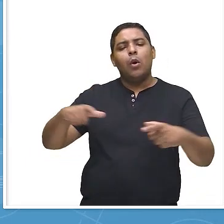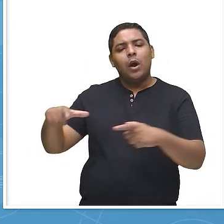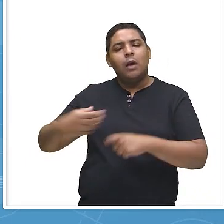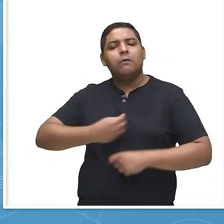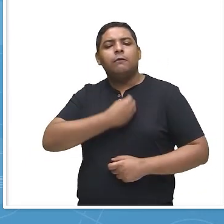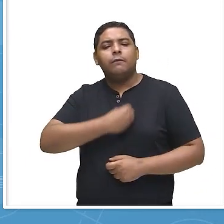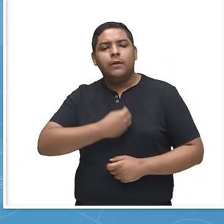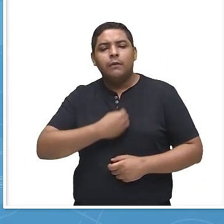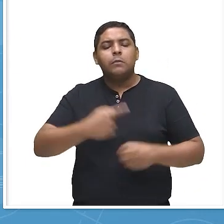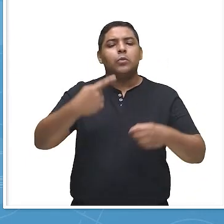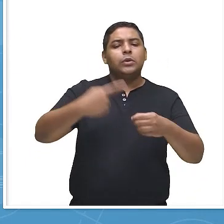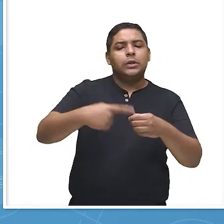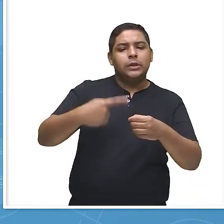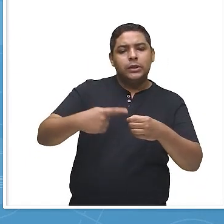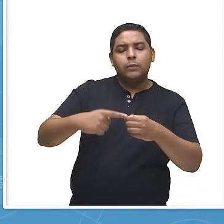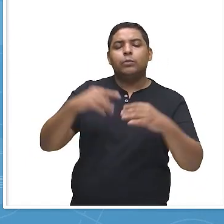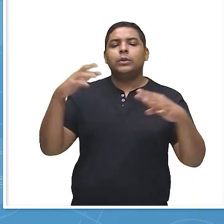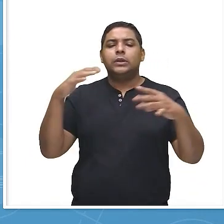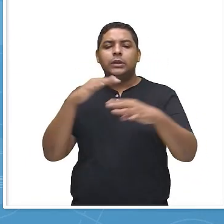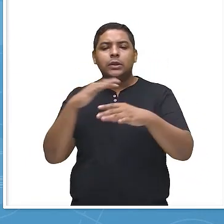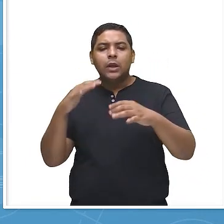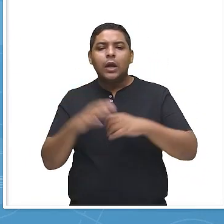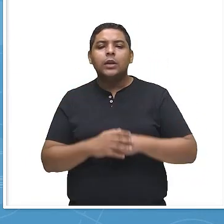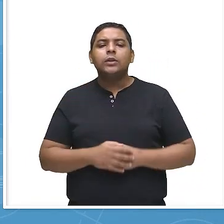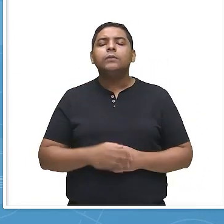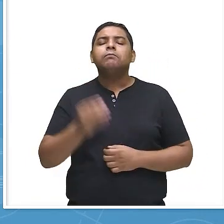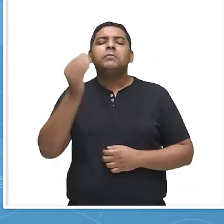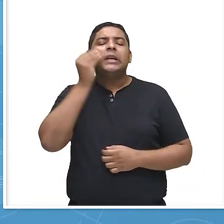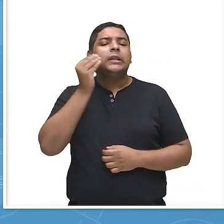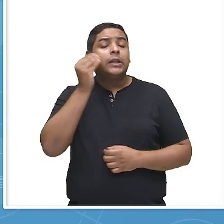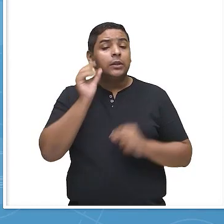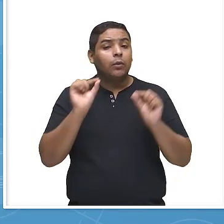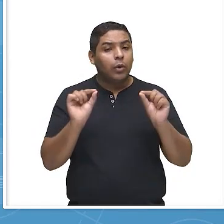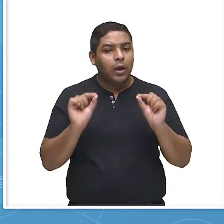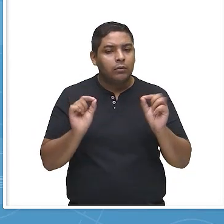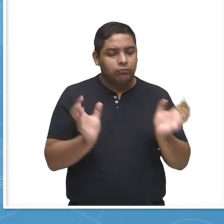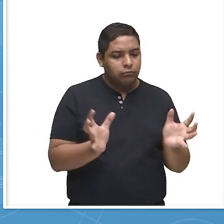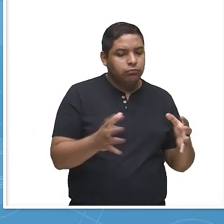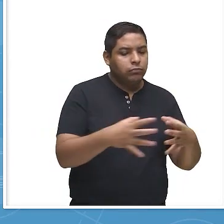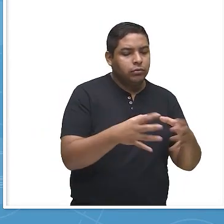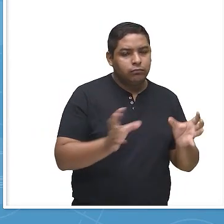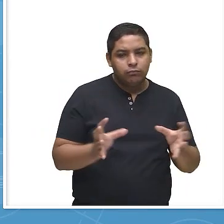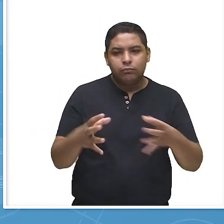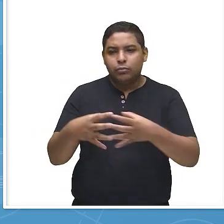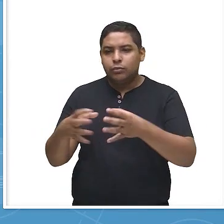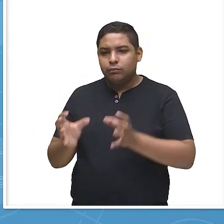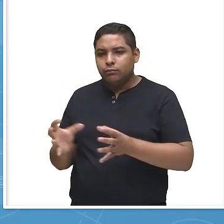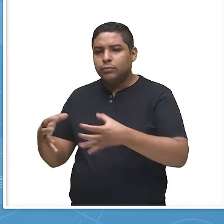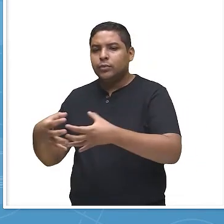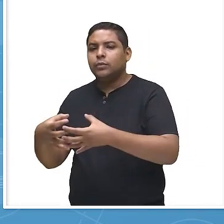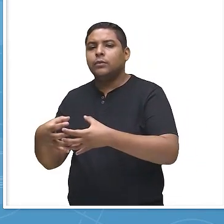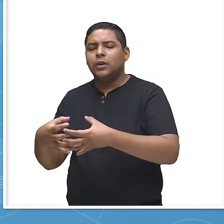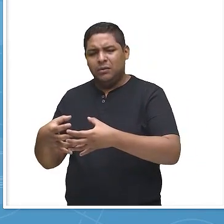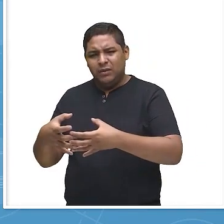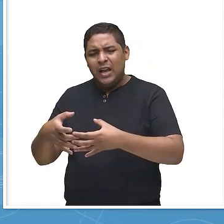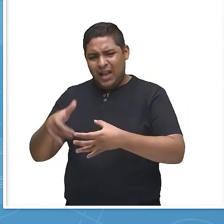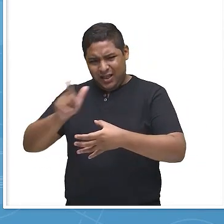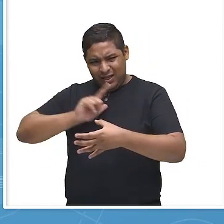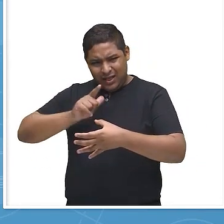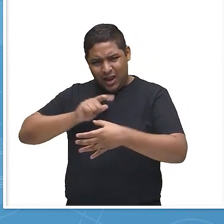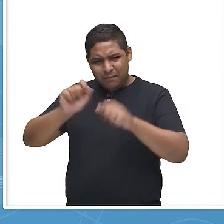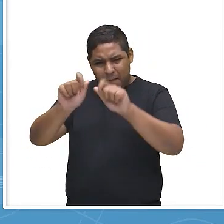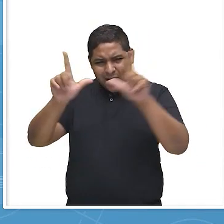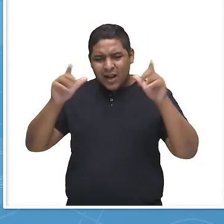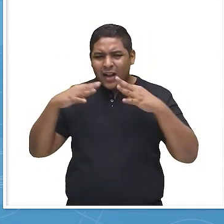do município que você está e tenta classificá-lo. Ainda existem paisagens naturais, ainda existem